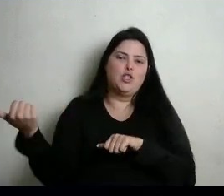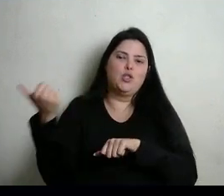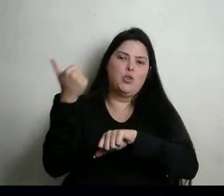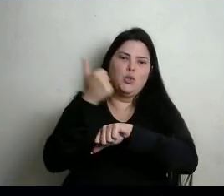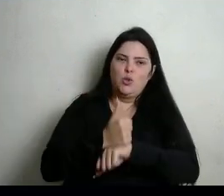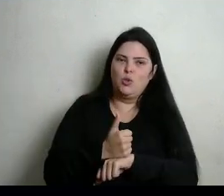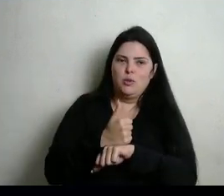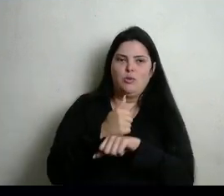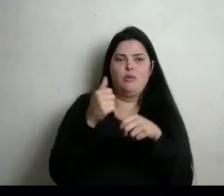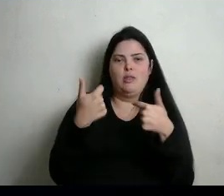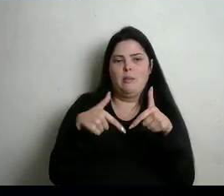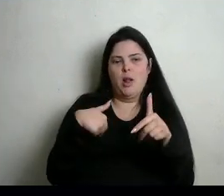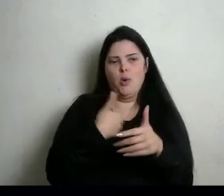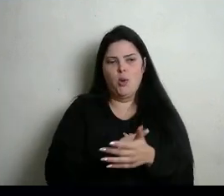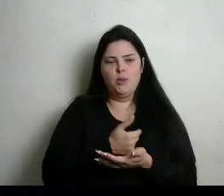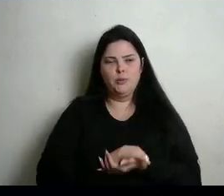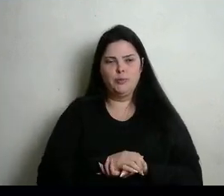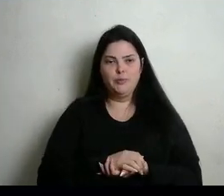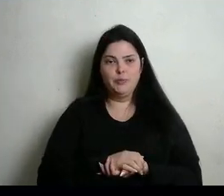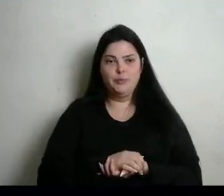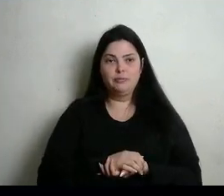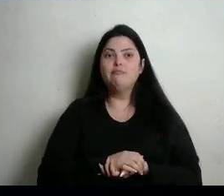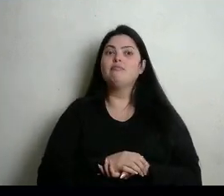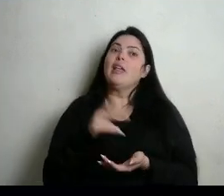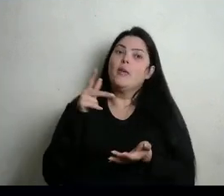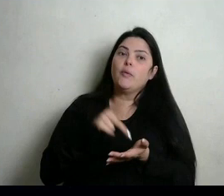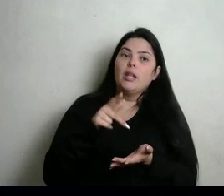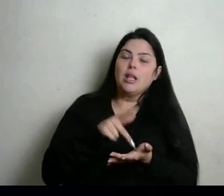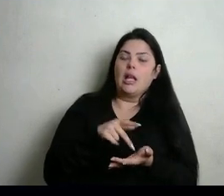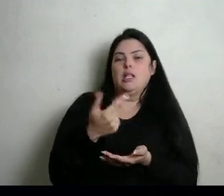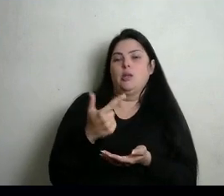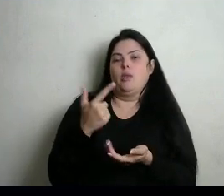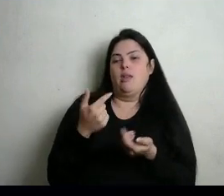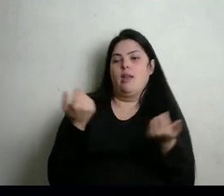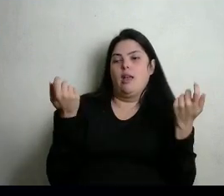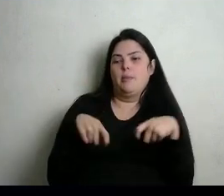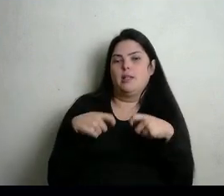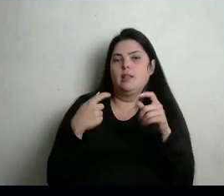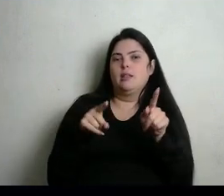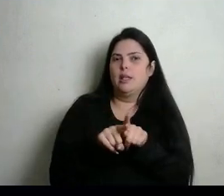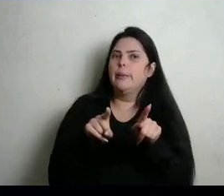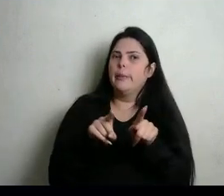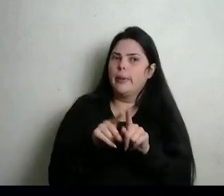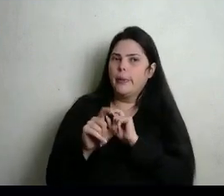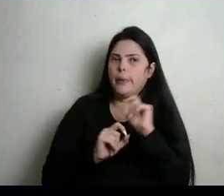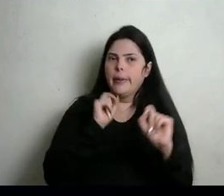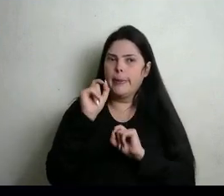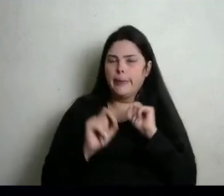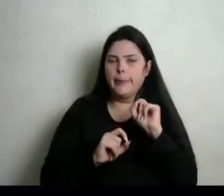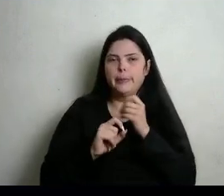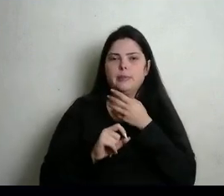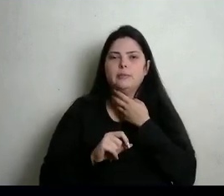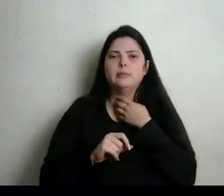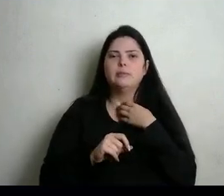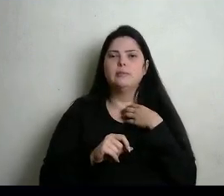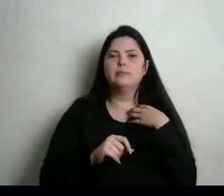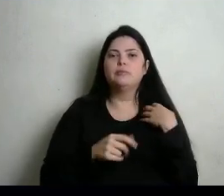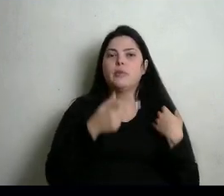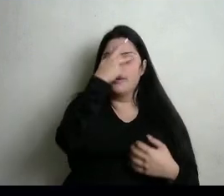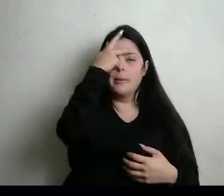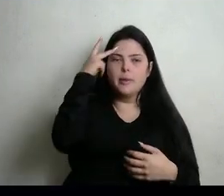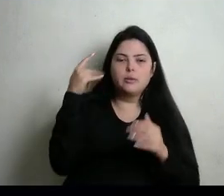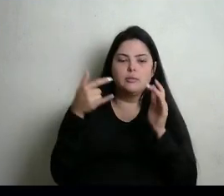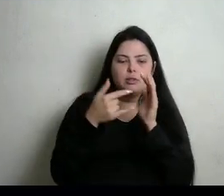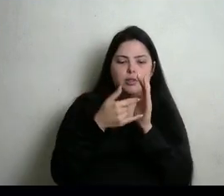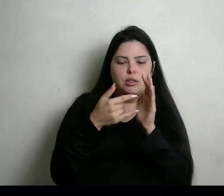o nosso trabalho. Mas se é verdade que ela não tem essa capacidade, também é verdade que uma pessoa que desenvolve software,